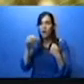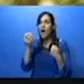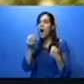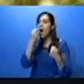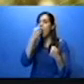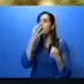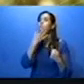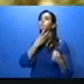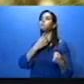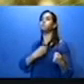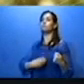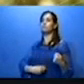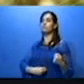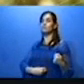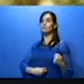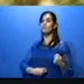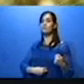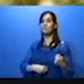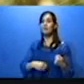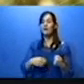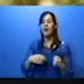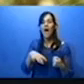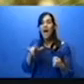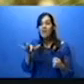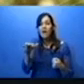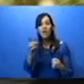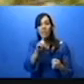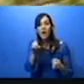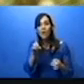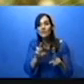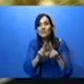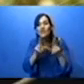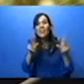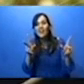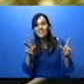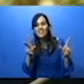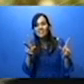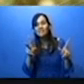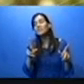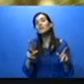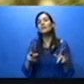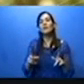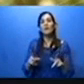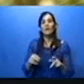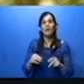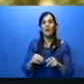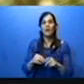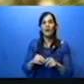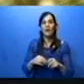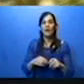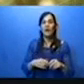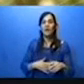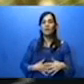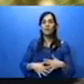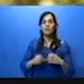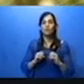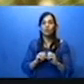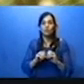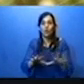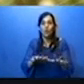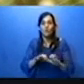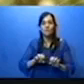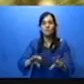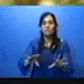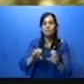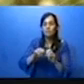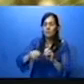corpo. A aranha não, é extracorpórea. Ela lança o suco digestivo no interior da presa, o suco digestivo vai